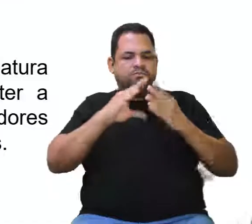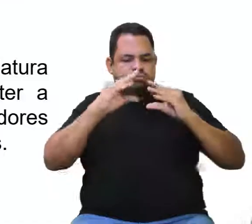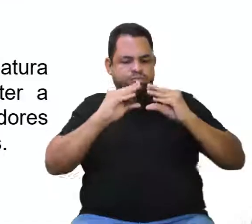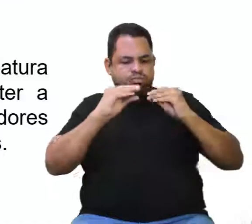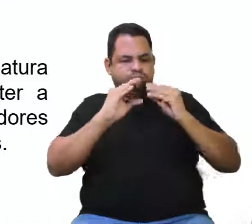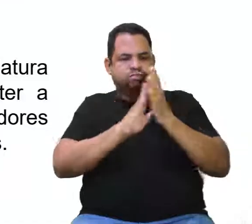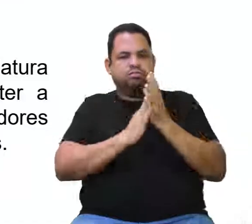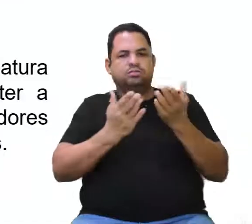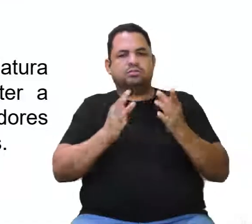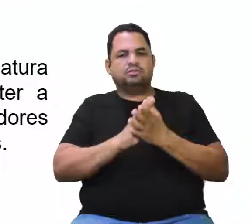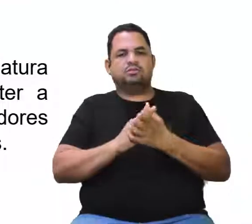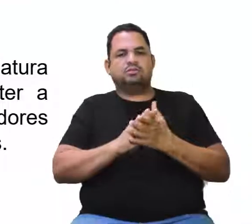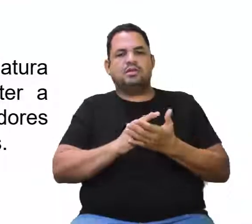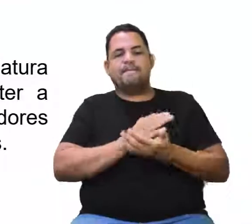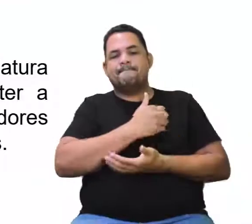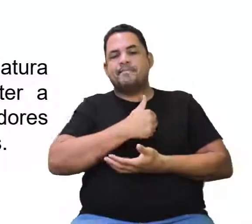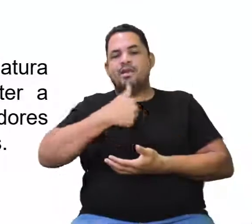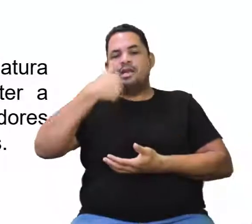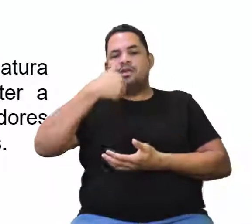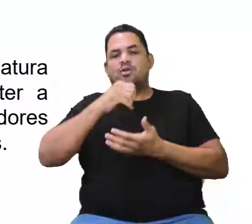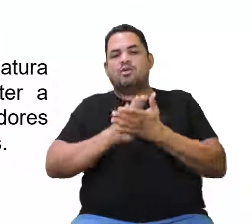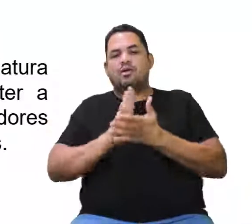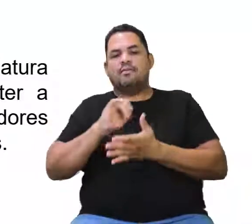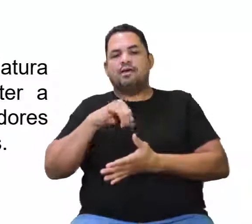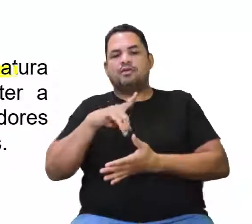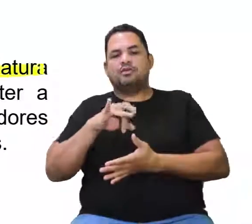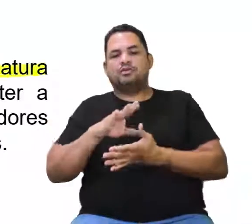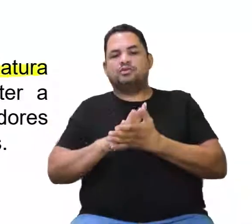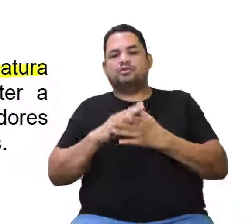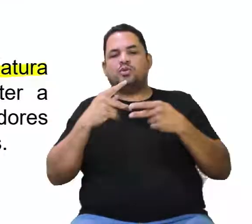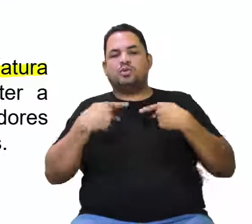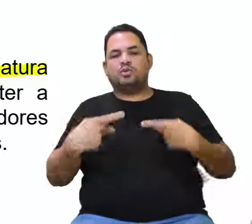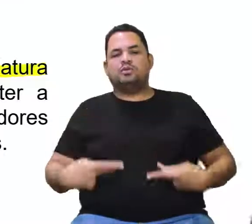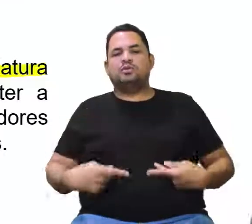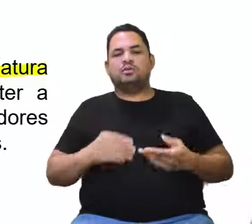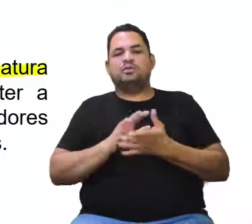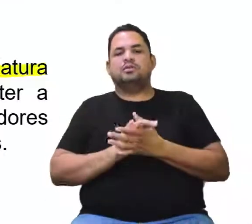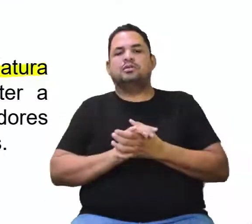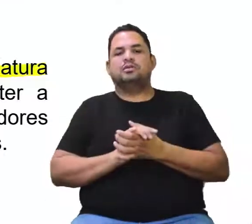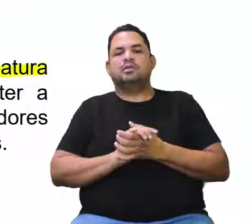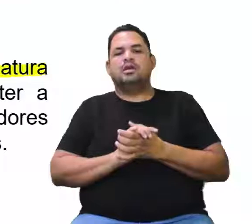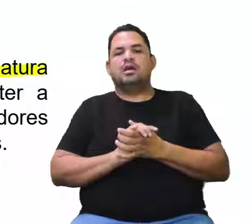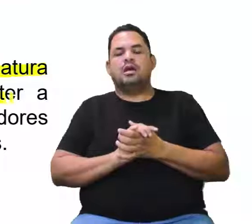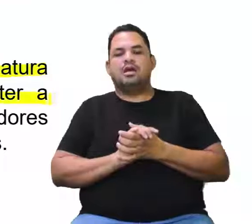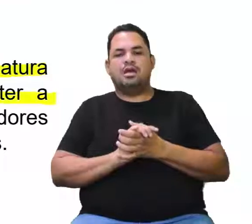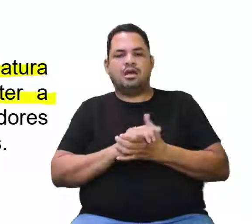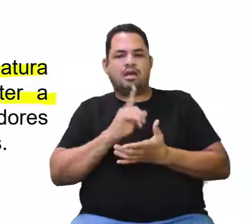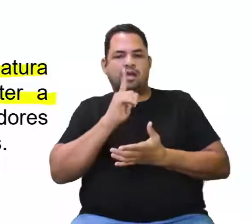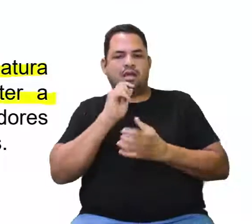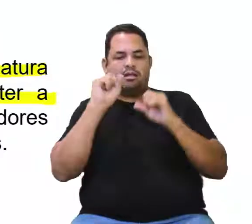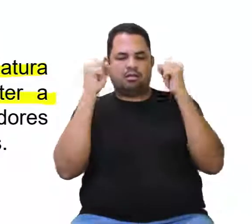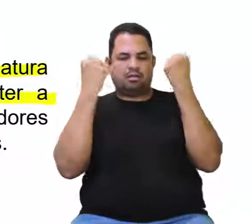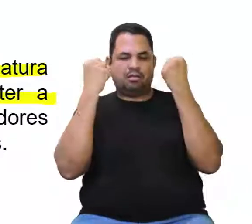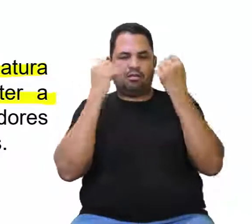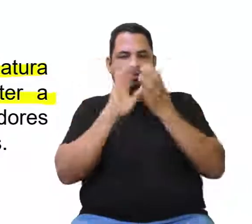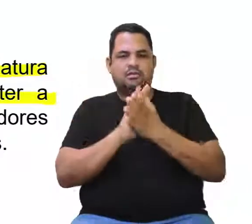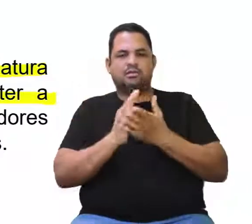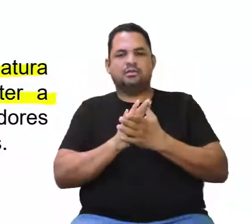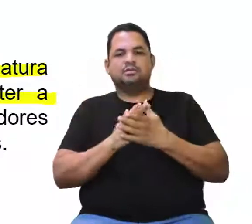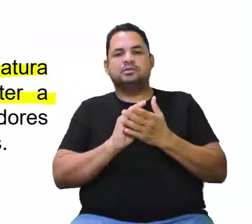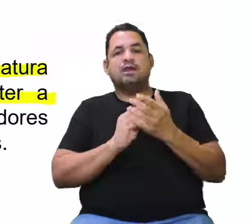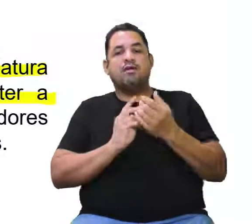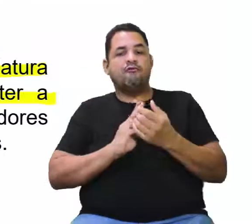coluna, aumenta a amplitude do corpo. E a hidro, ela fortalece também a musculatura, auxilia aí no combate à